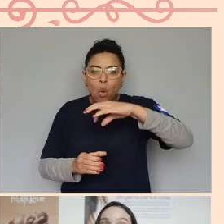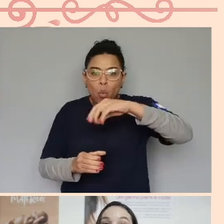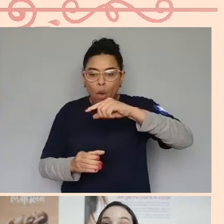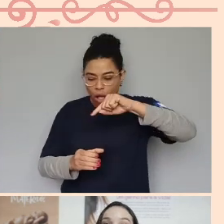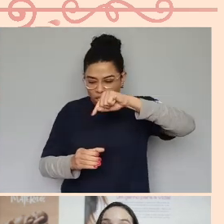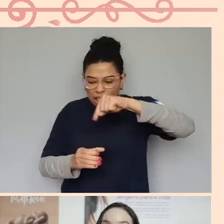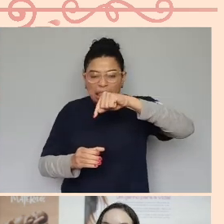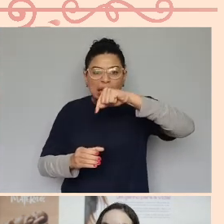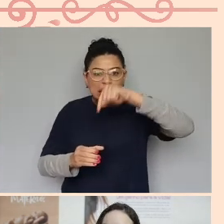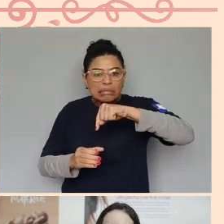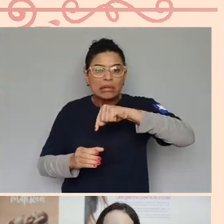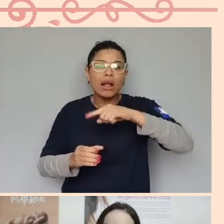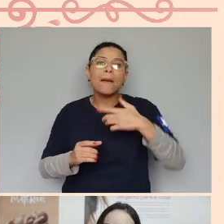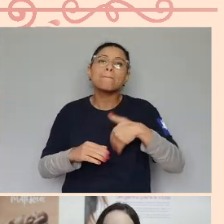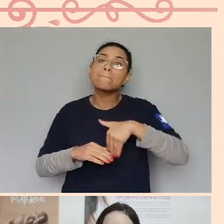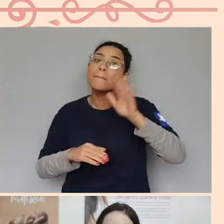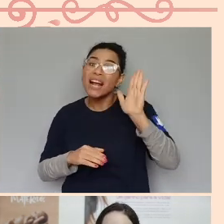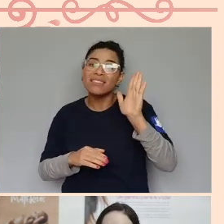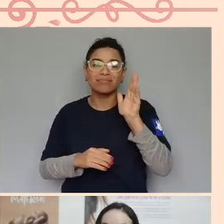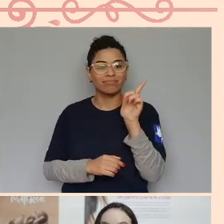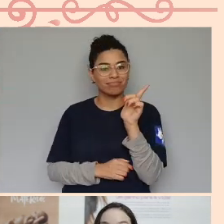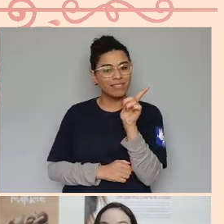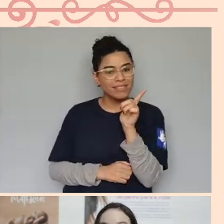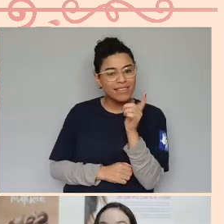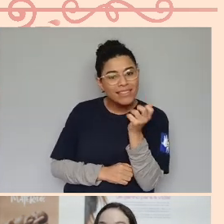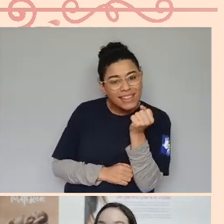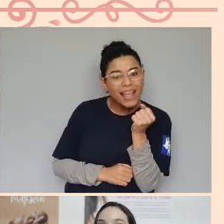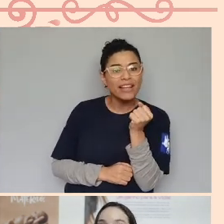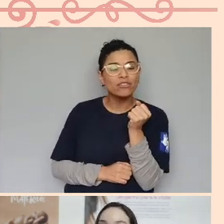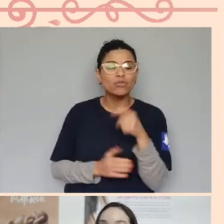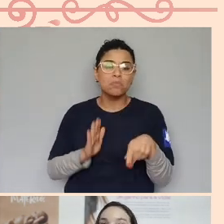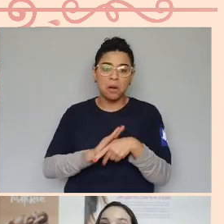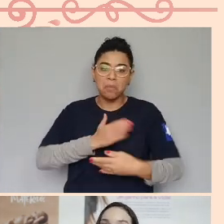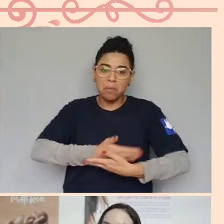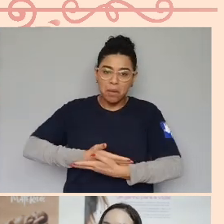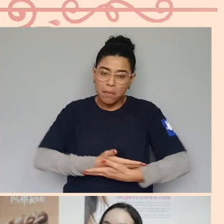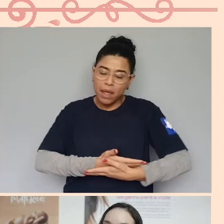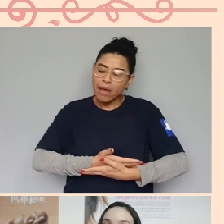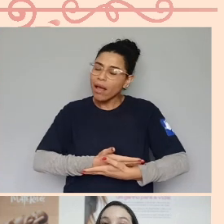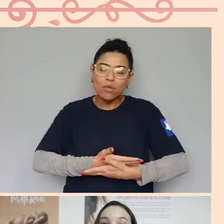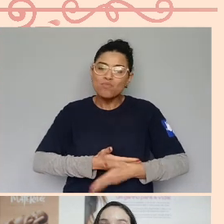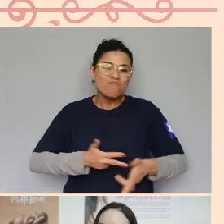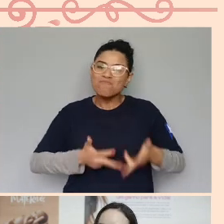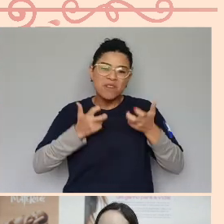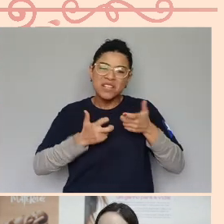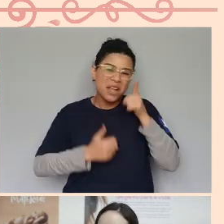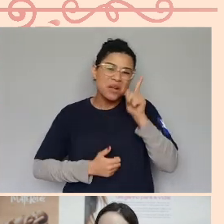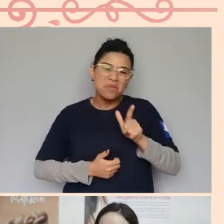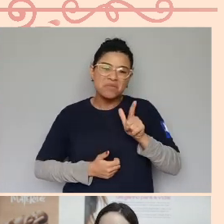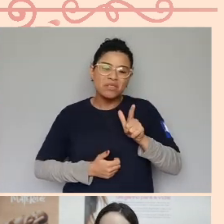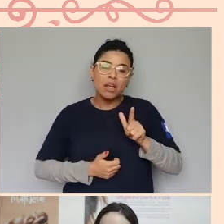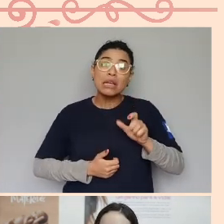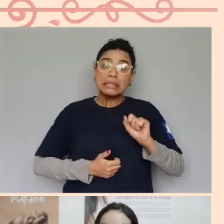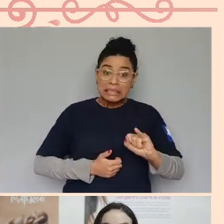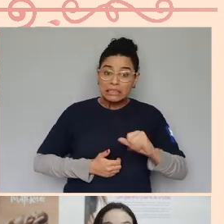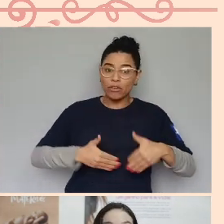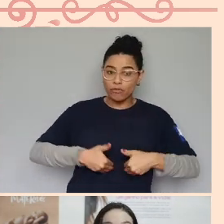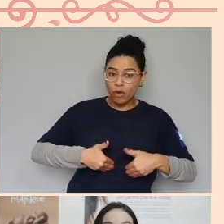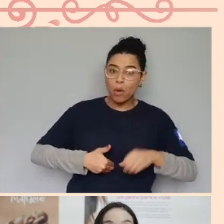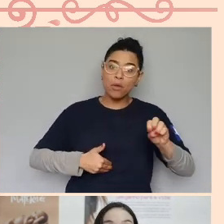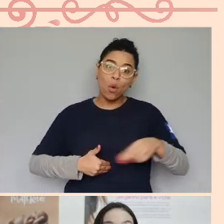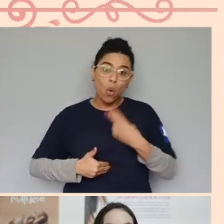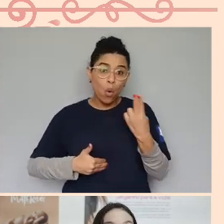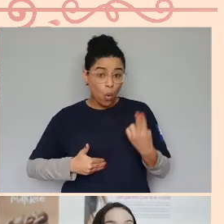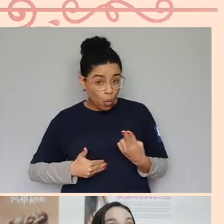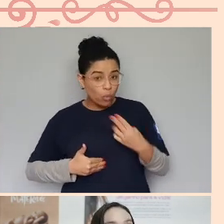caindo uma quantidade maior de leite na boca da criança. Ela perde muito esse sinal do que é fome e do que é saciedade. Além